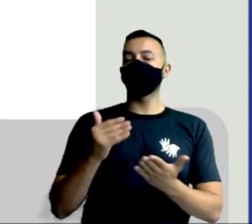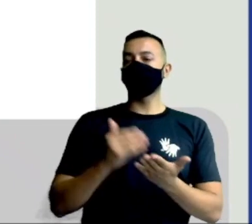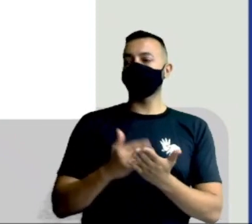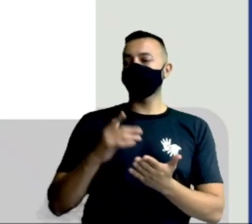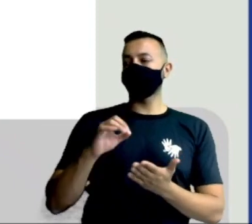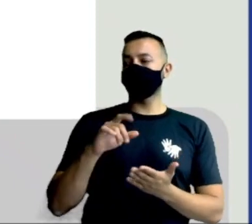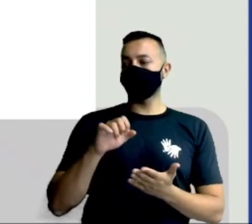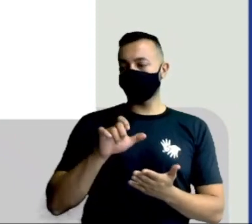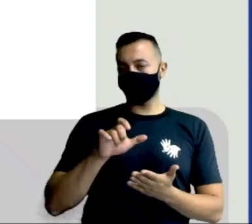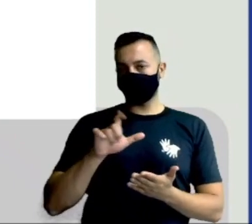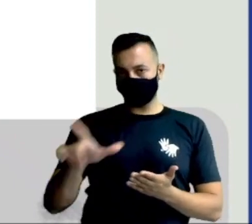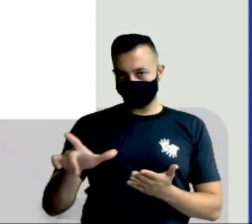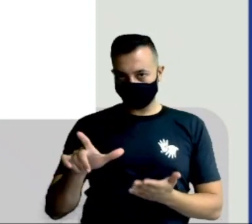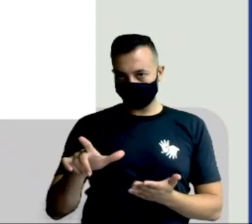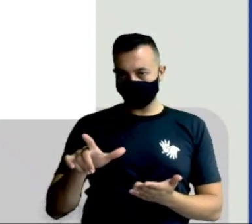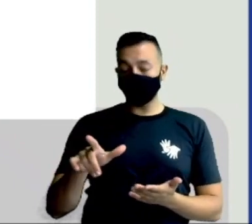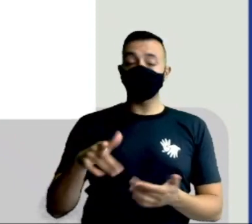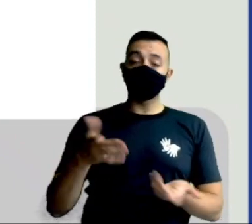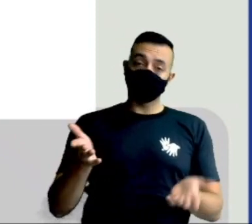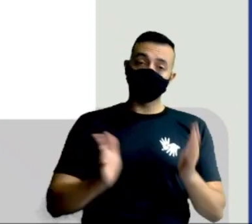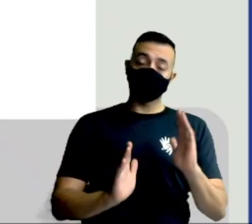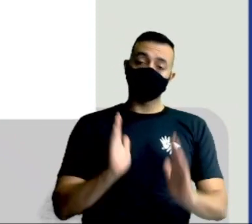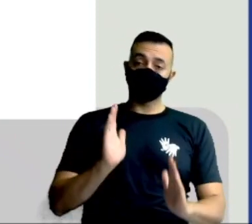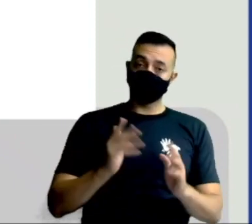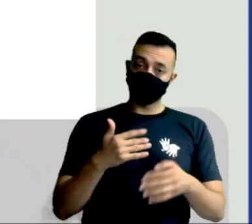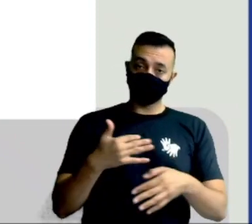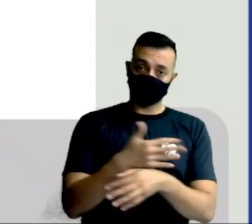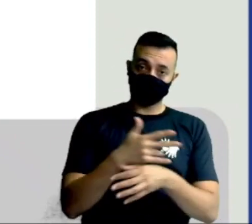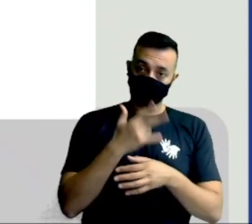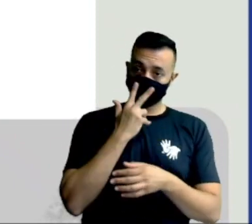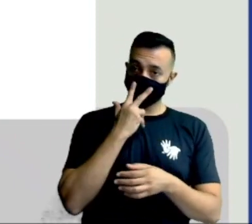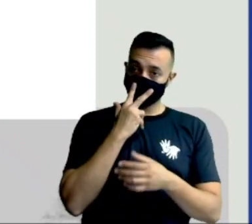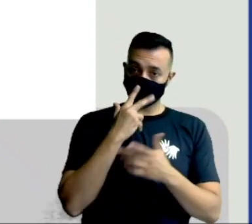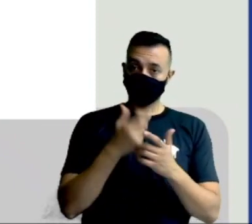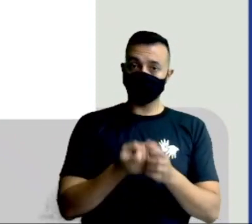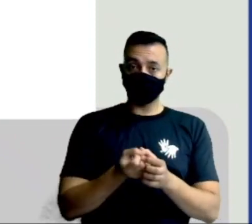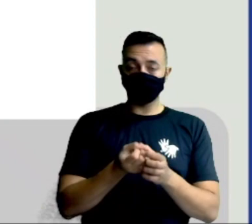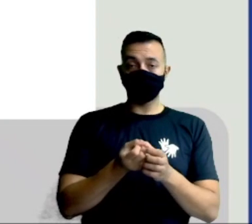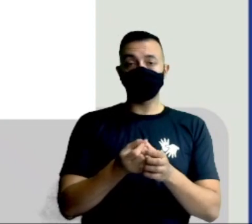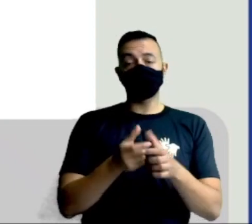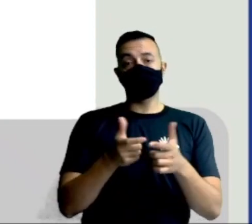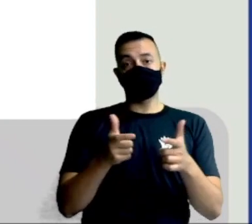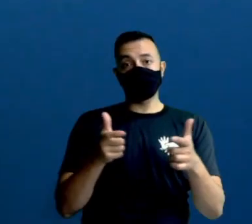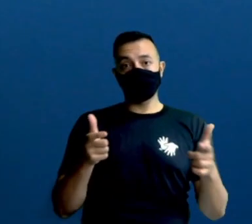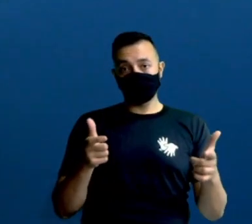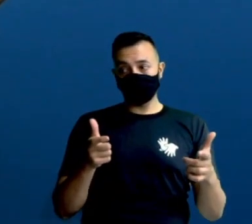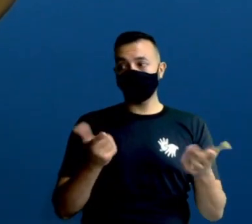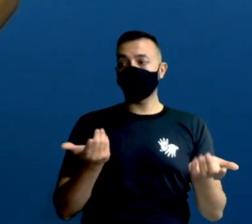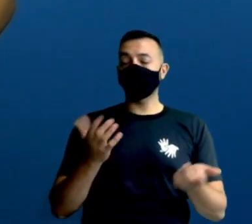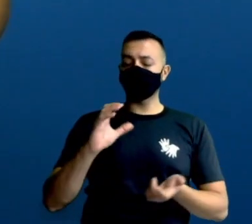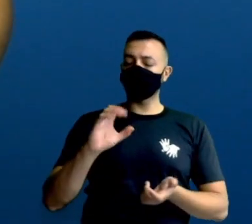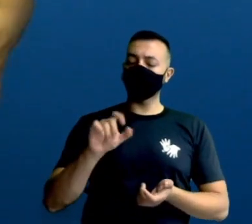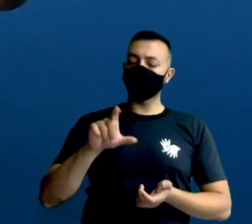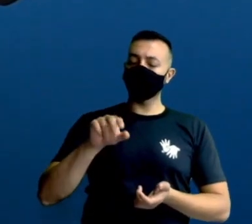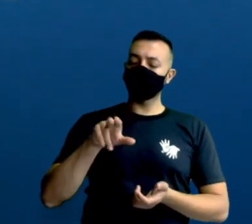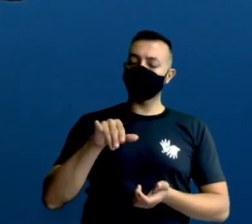ou colonial, que foi justamente no período em que a cidade de Vitória foi se formando. E o que significa